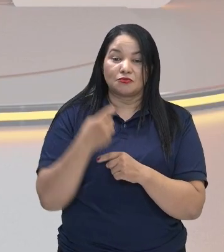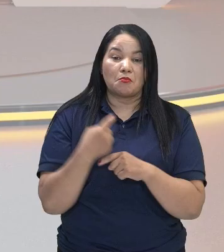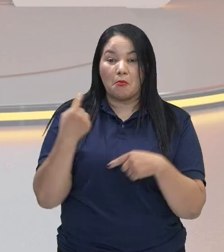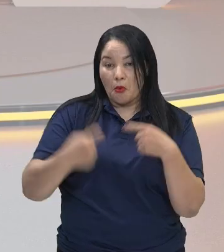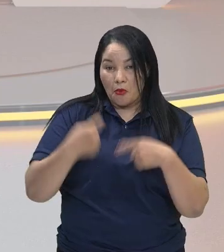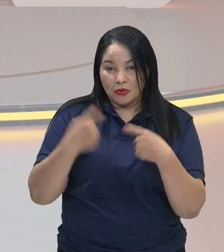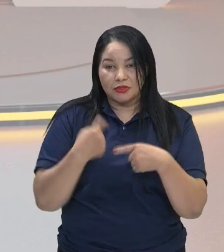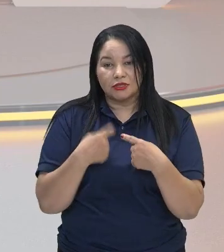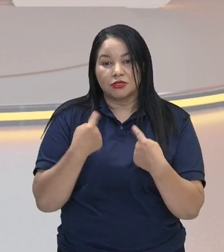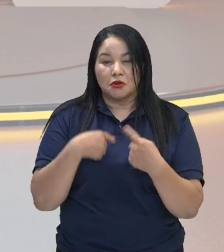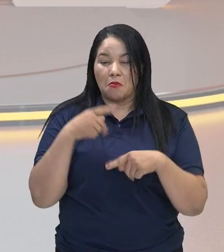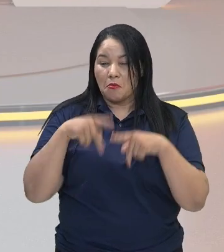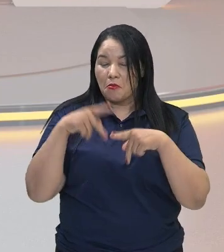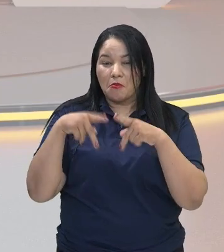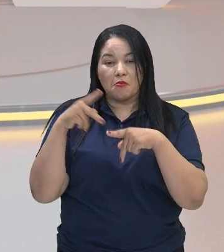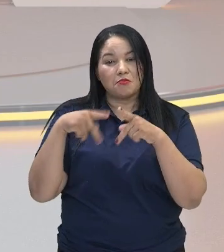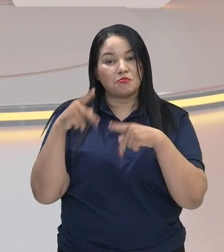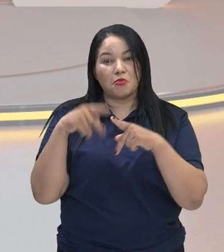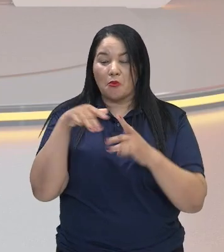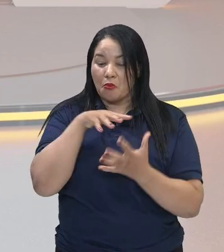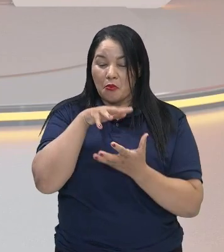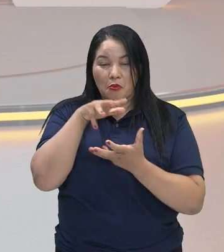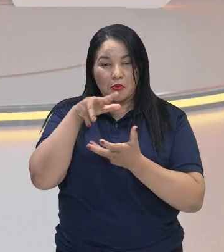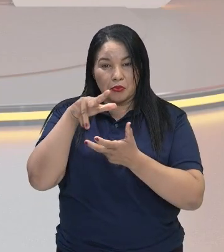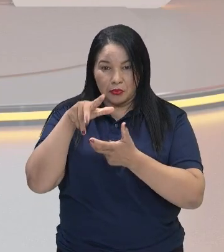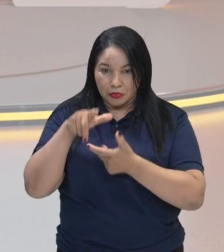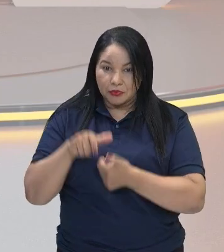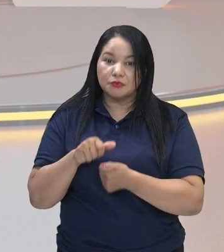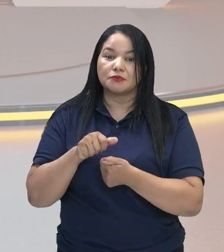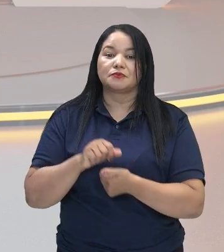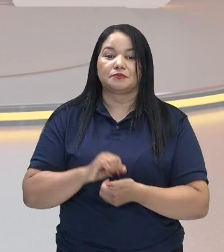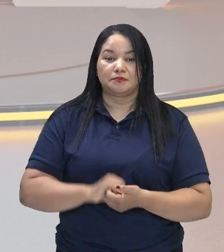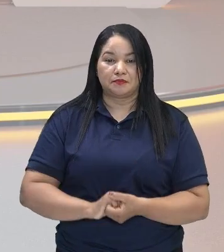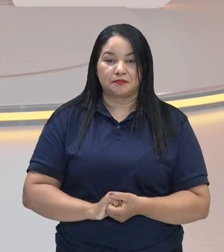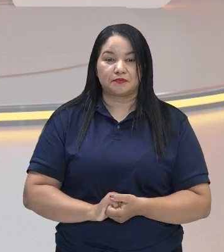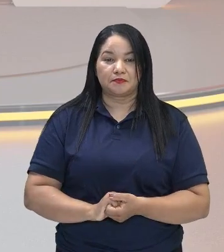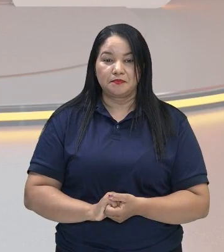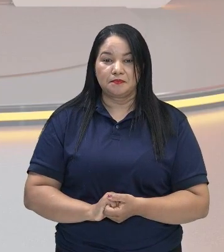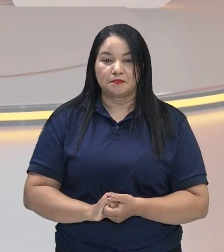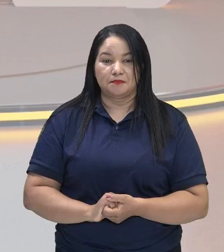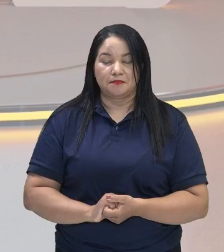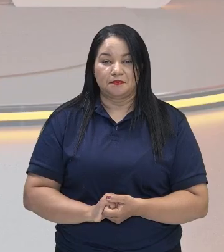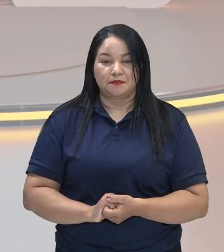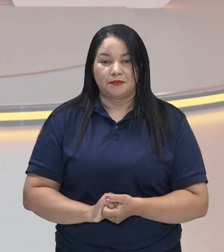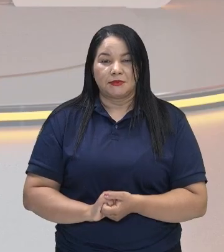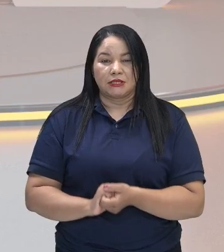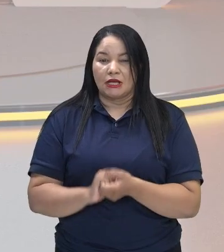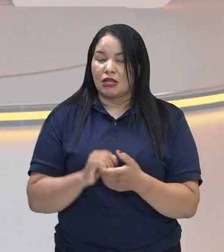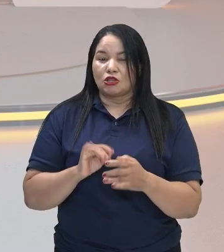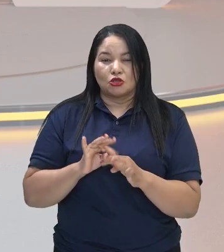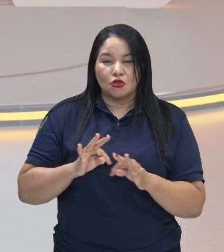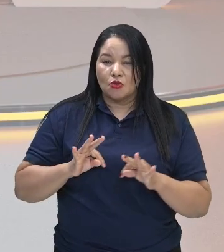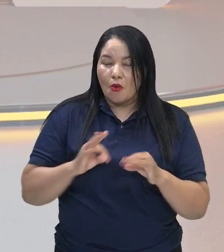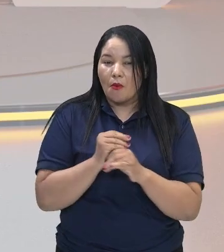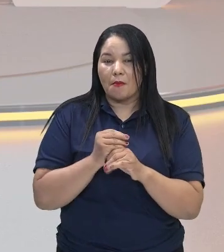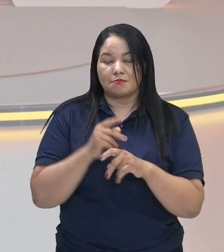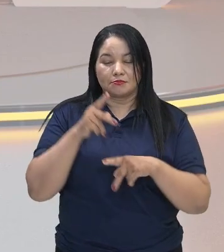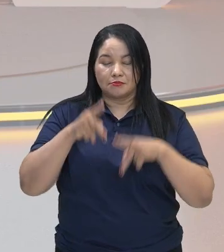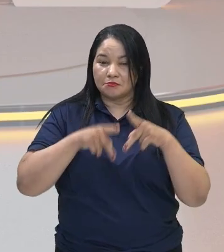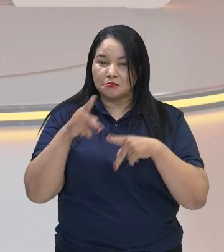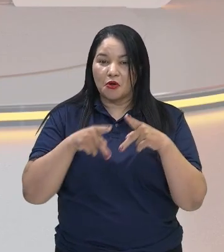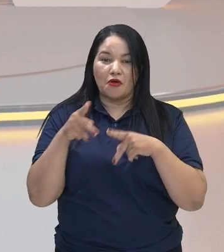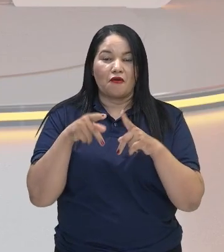e políticas entre os povos do mundo. Todos os povos, todas